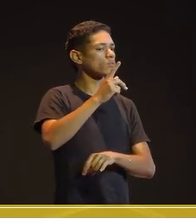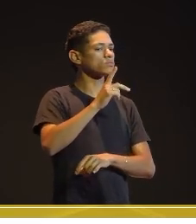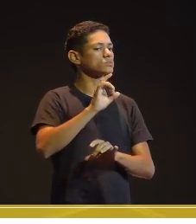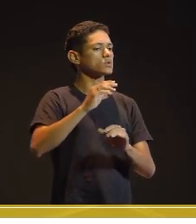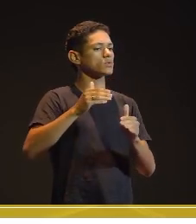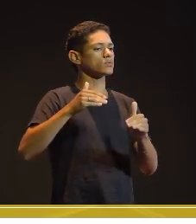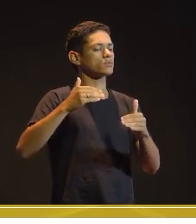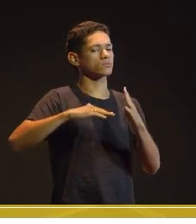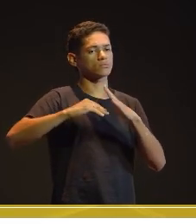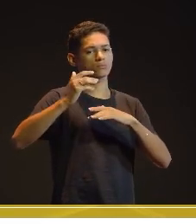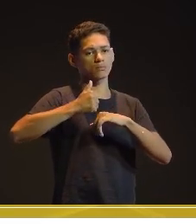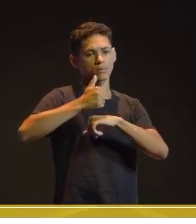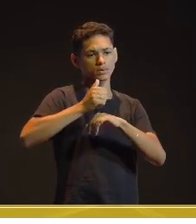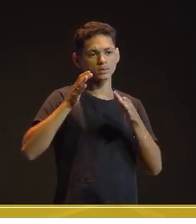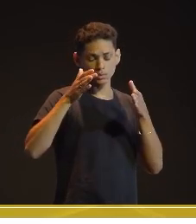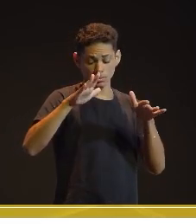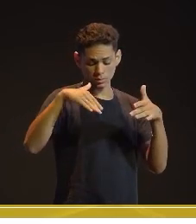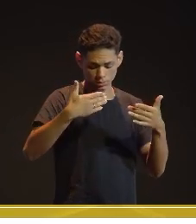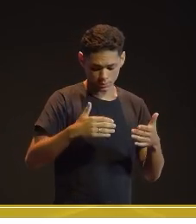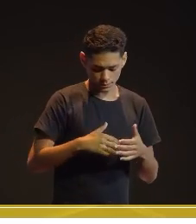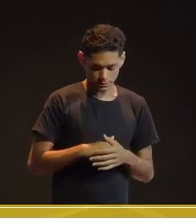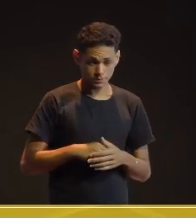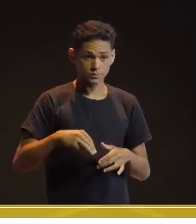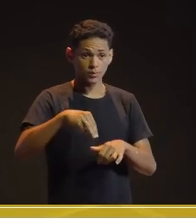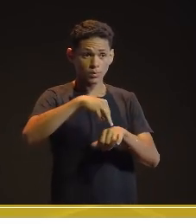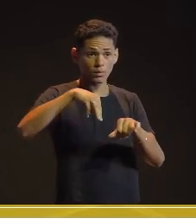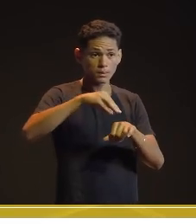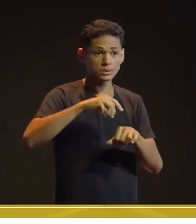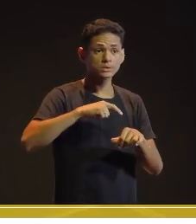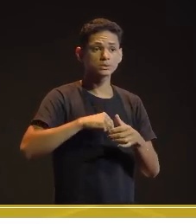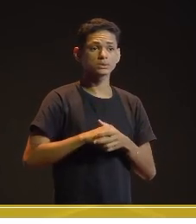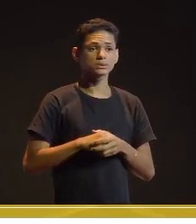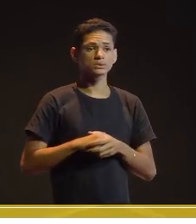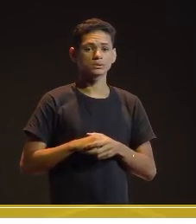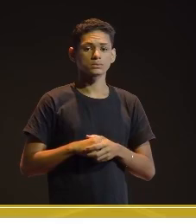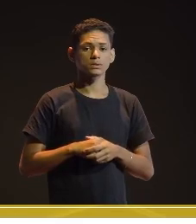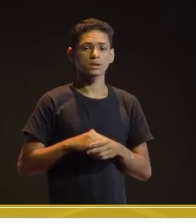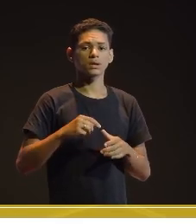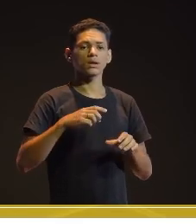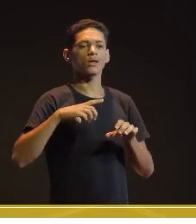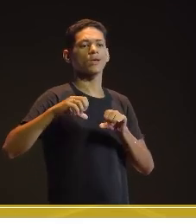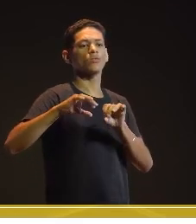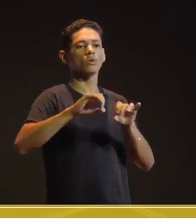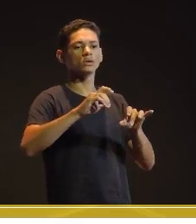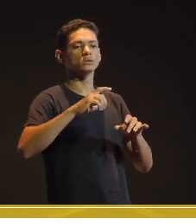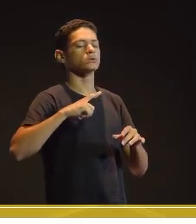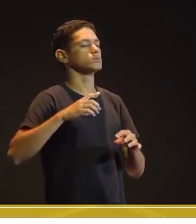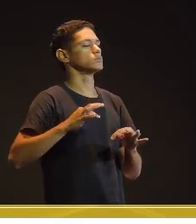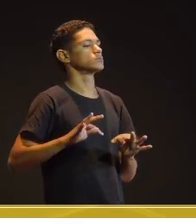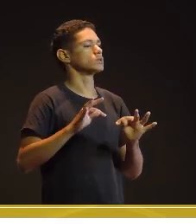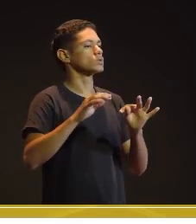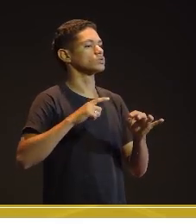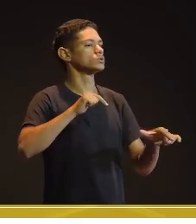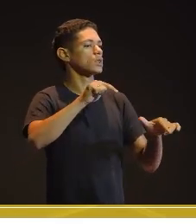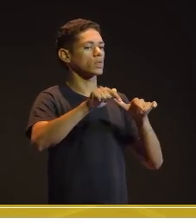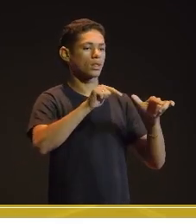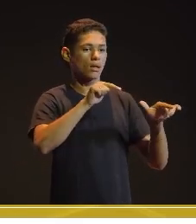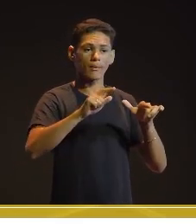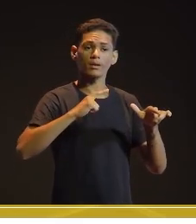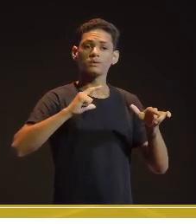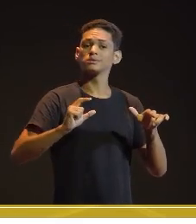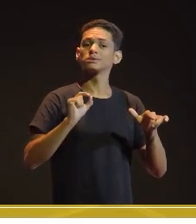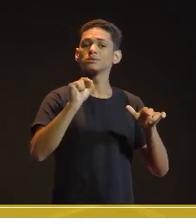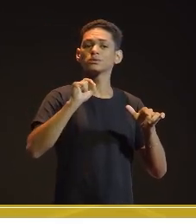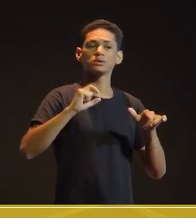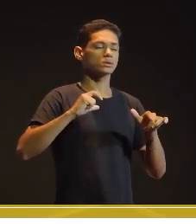qualidade de formação profissional. Tá? Então, o Ministério de Educação, Ciência e Tecnologia e do Trabalho